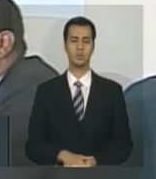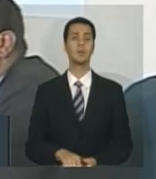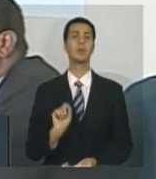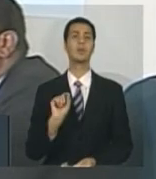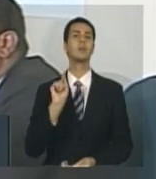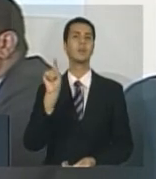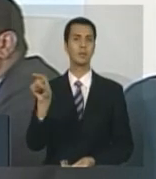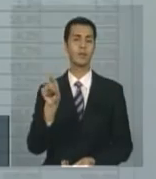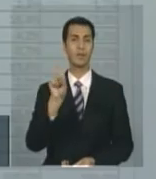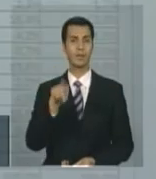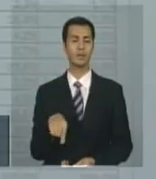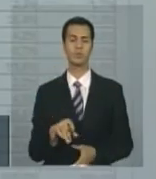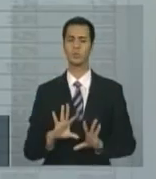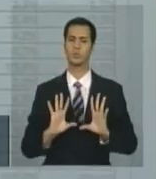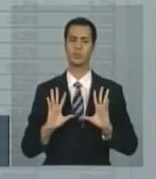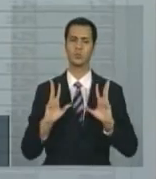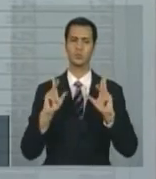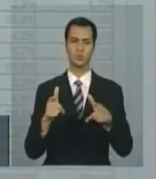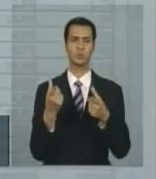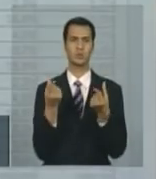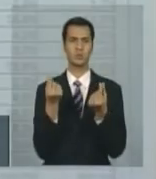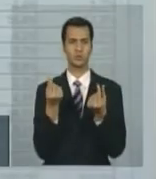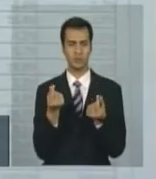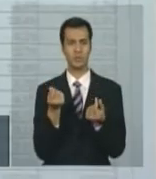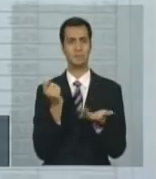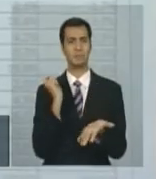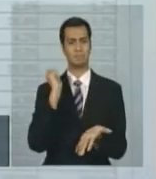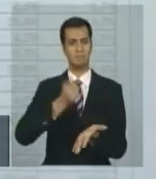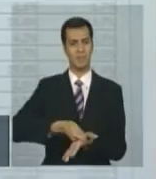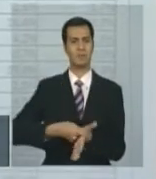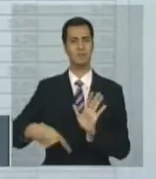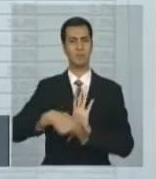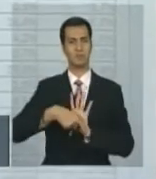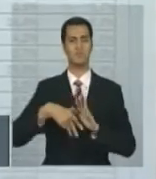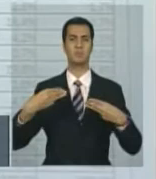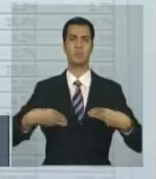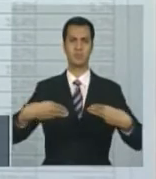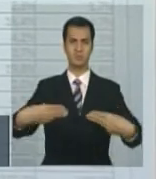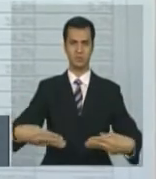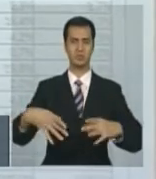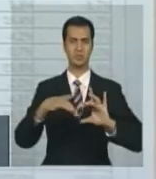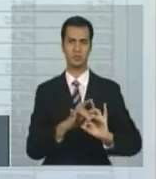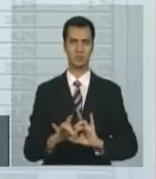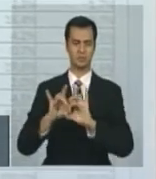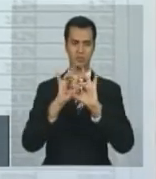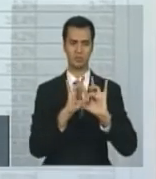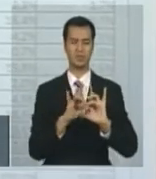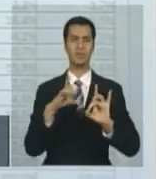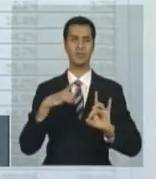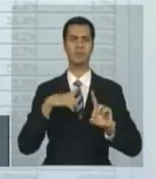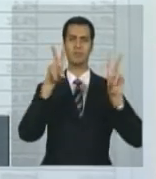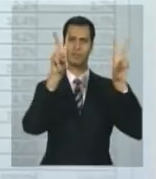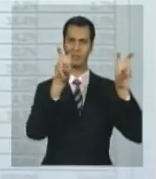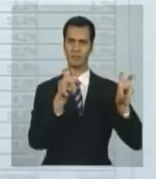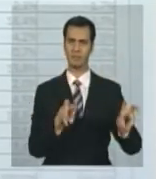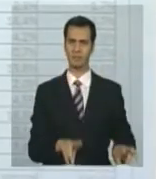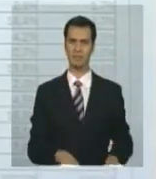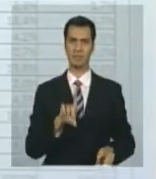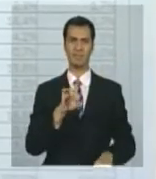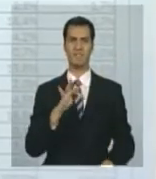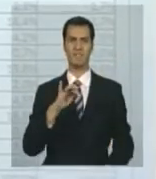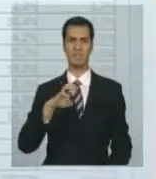os recursos pagos pelo Ministério da Integração nas rubricas relativas à Defesa